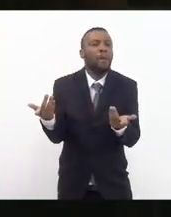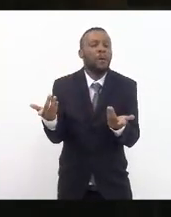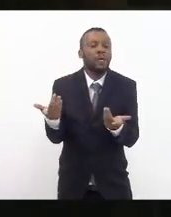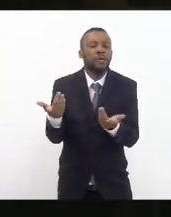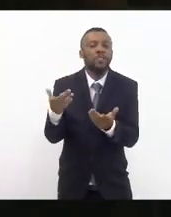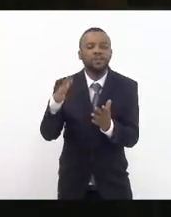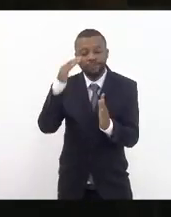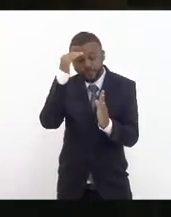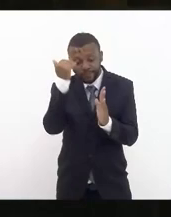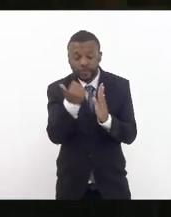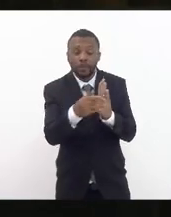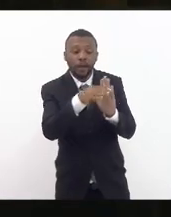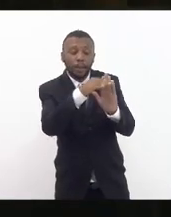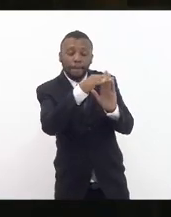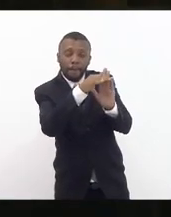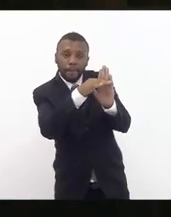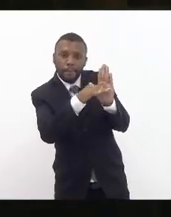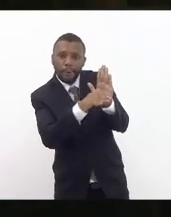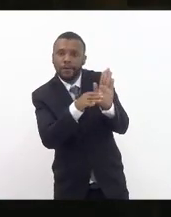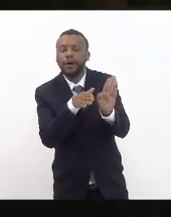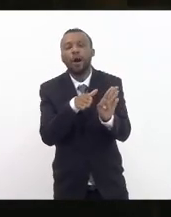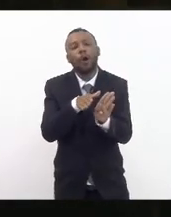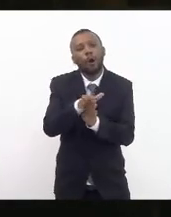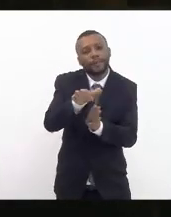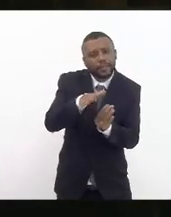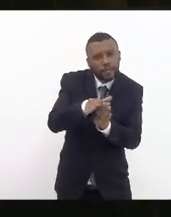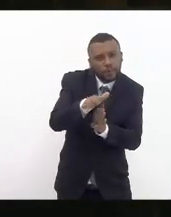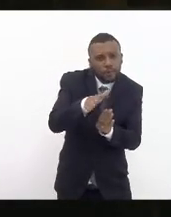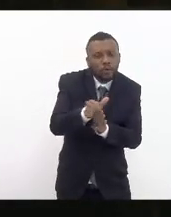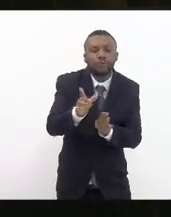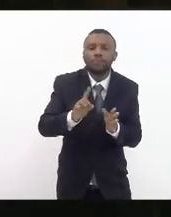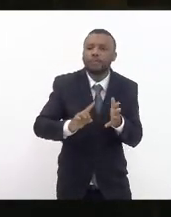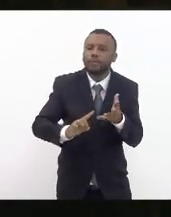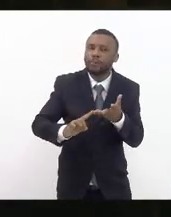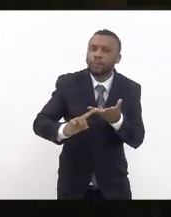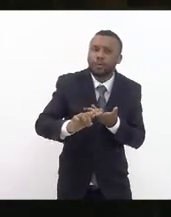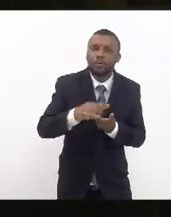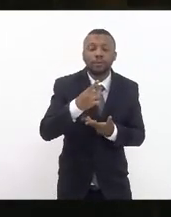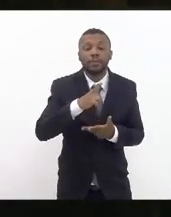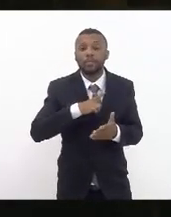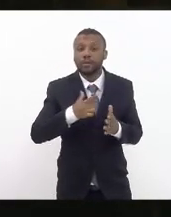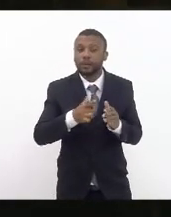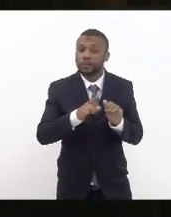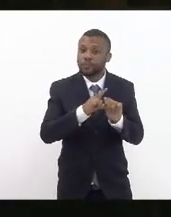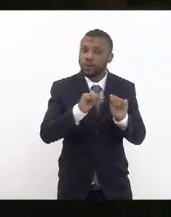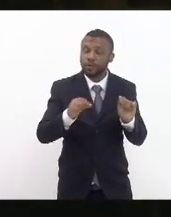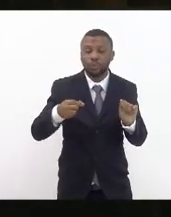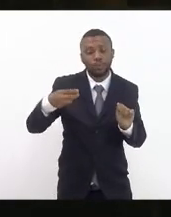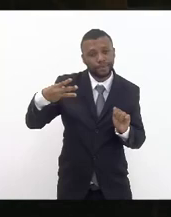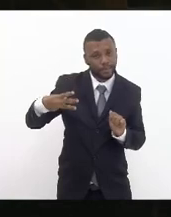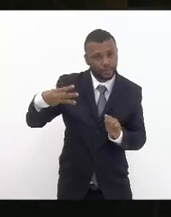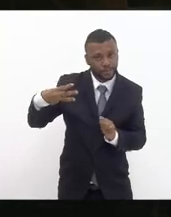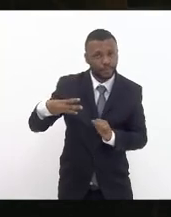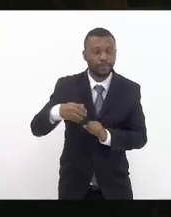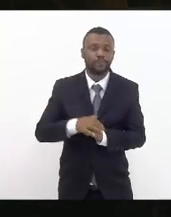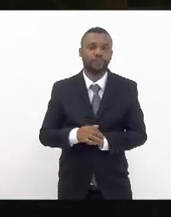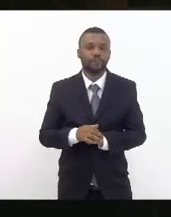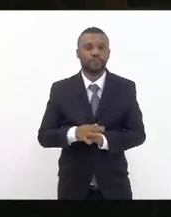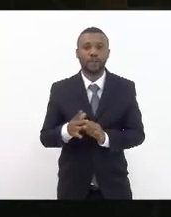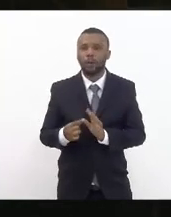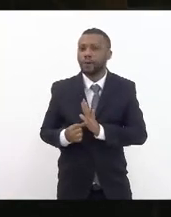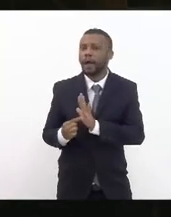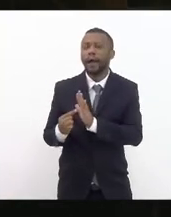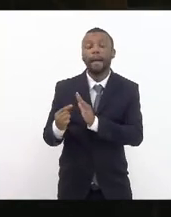desse guia, aonde nós temos aqui, vou citar aqui, no artigo 3º, mostrar